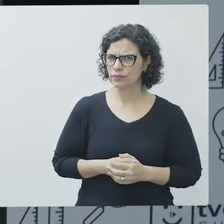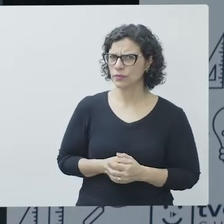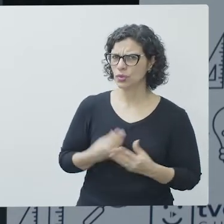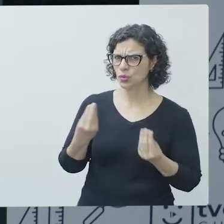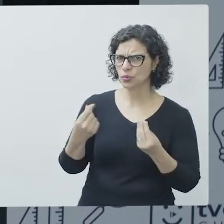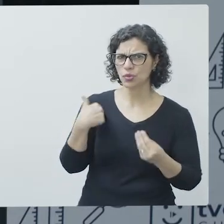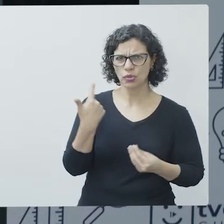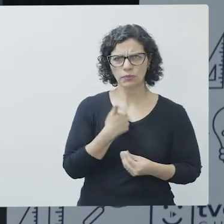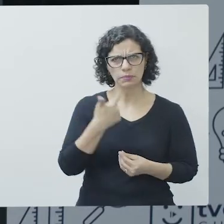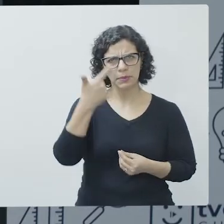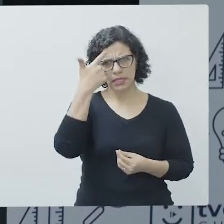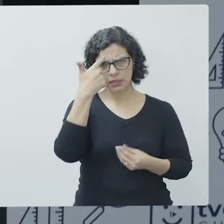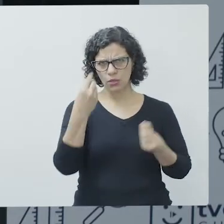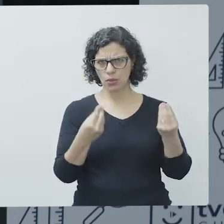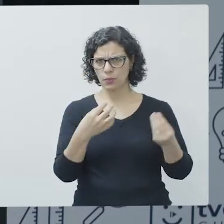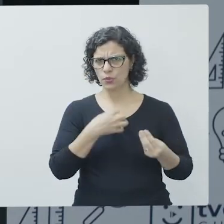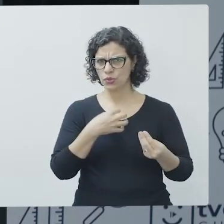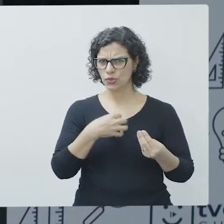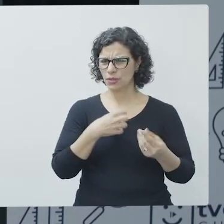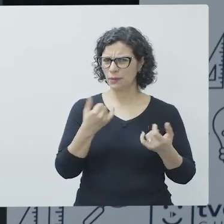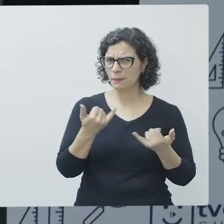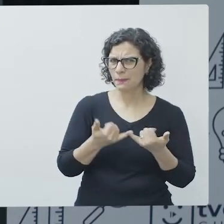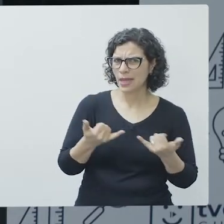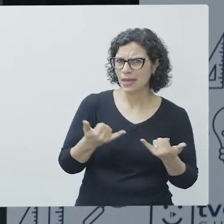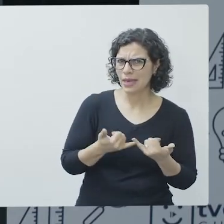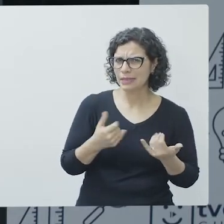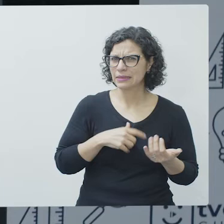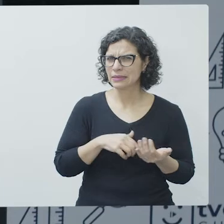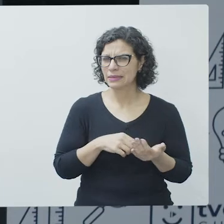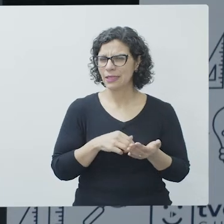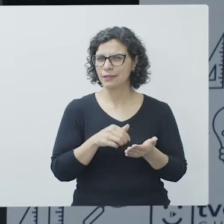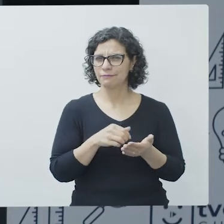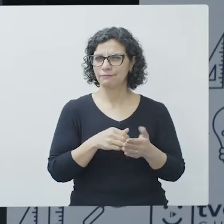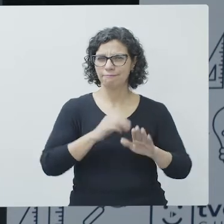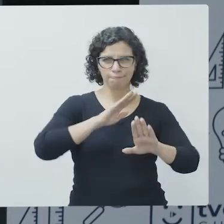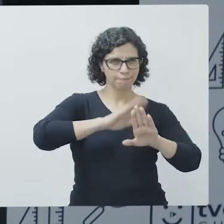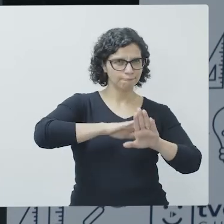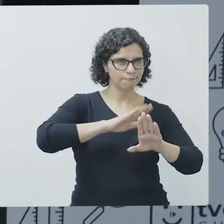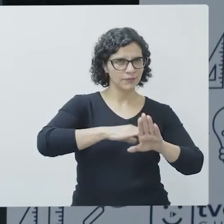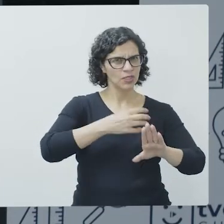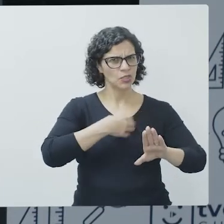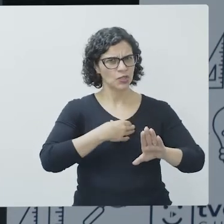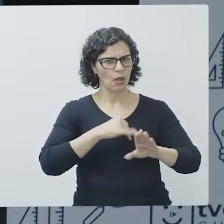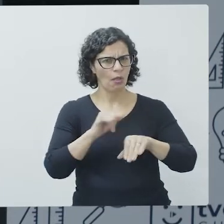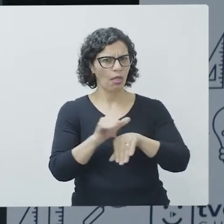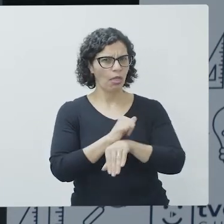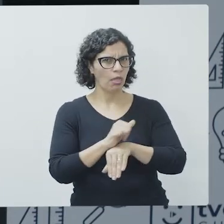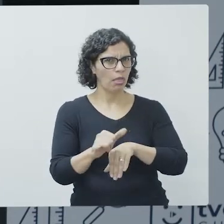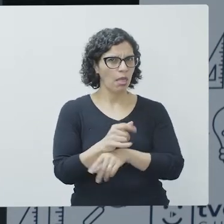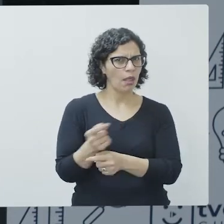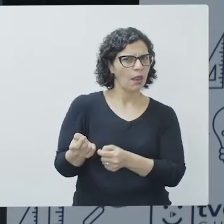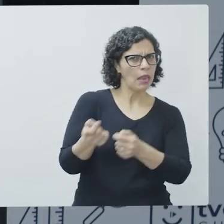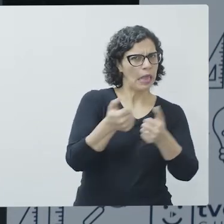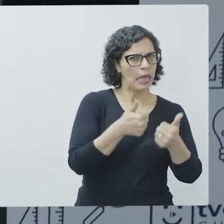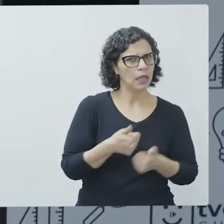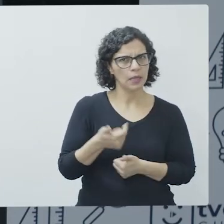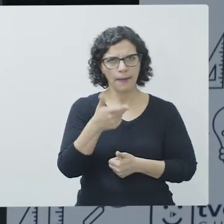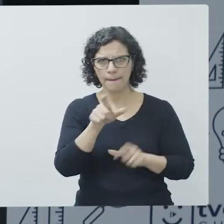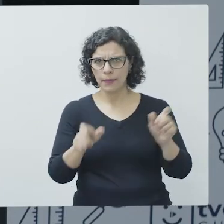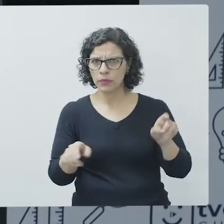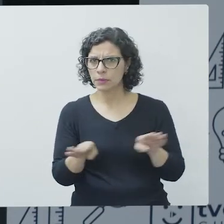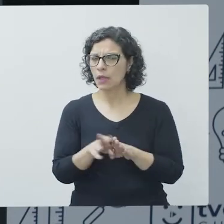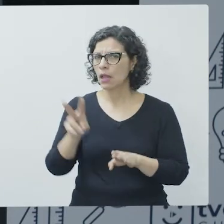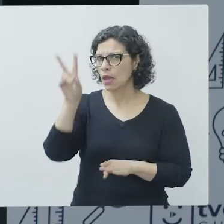que nós estamos tendo ali algum tipo de trapaça? Será que um está querendo enganar o outro? Por que que eu estou falando